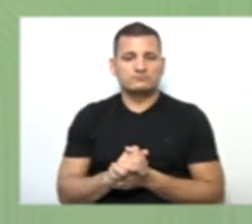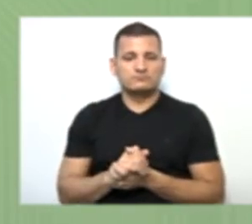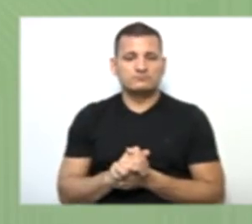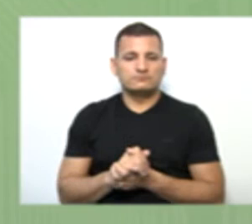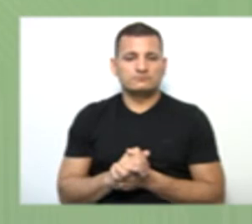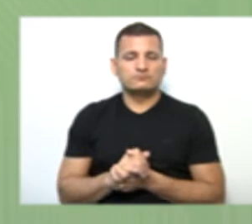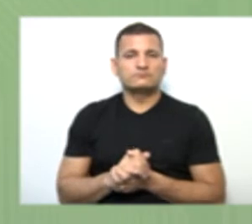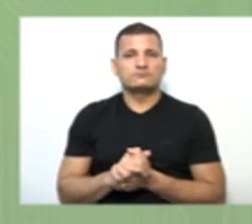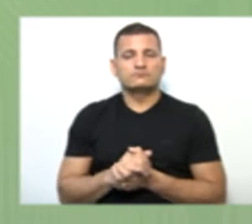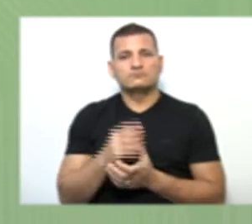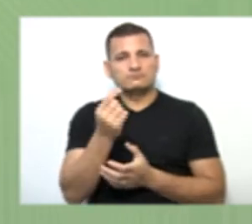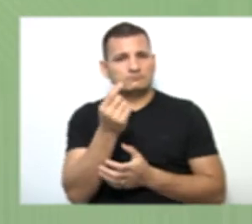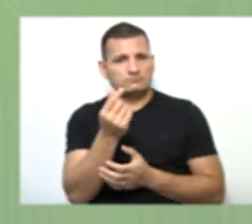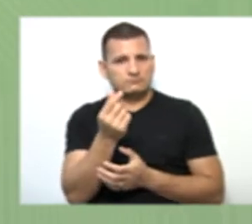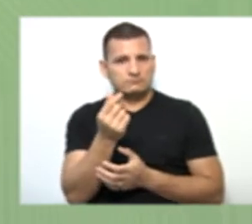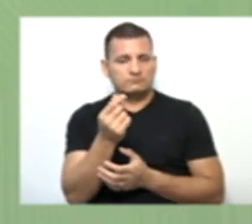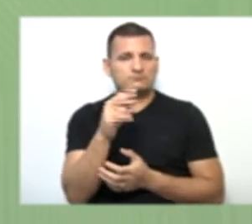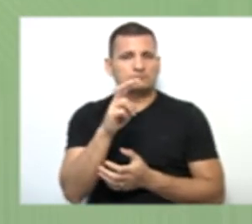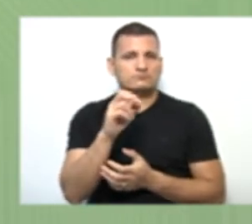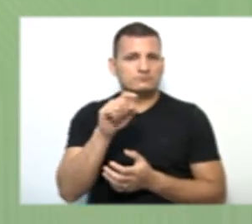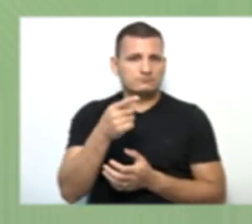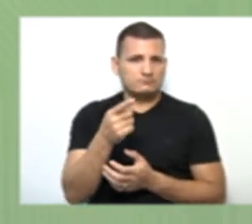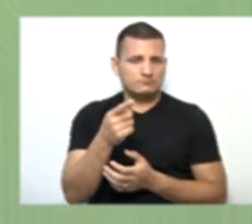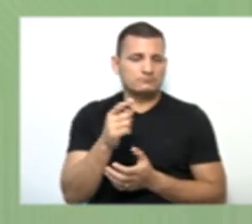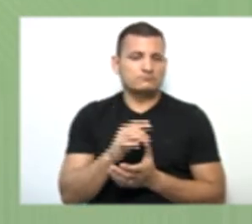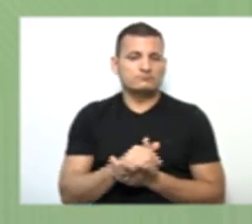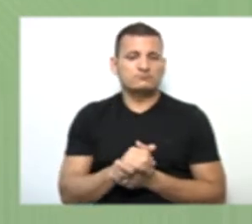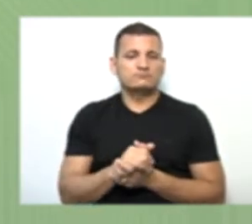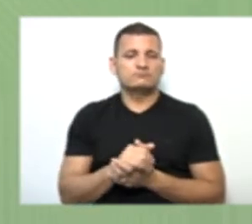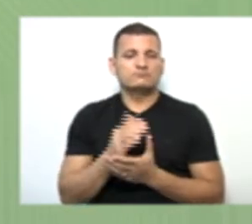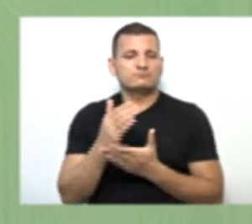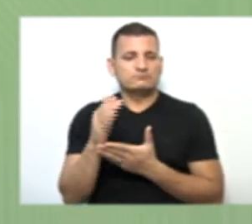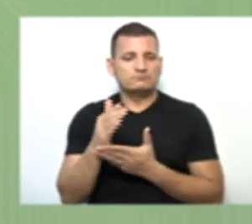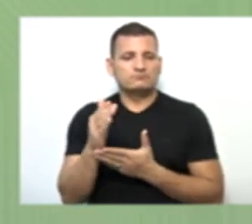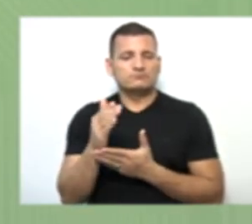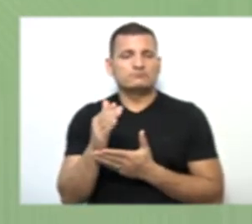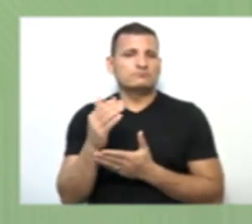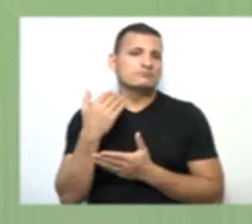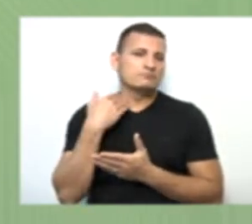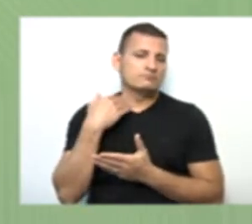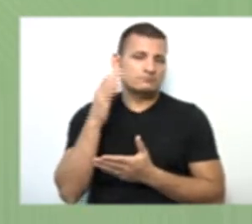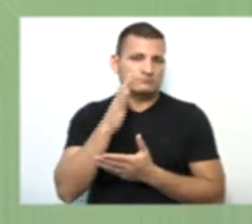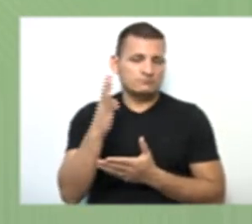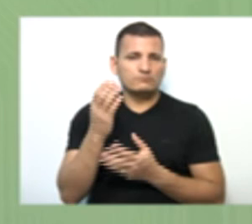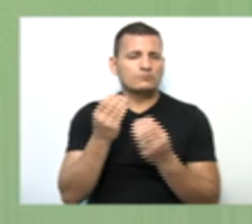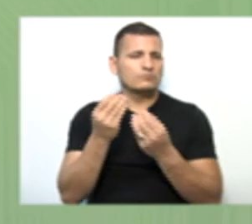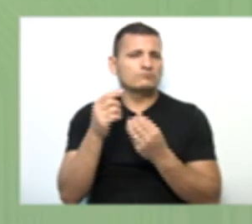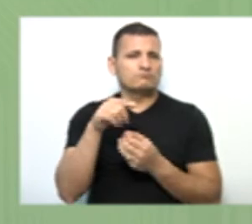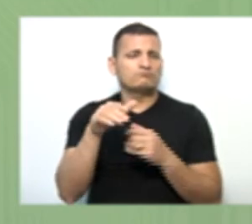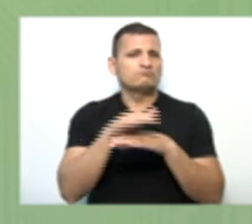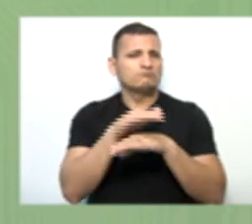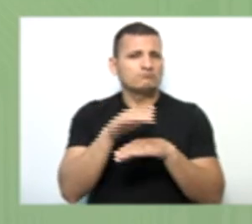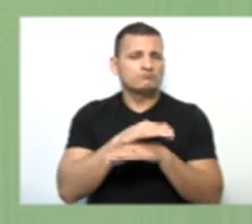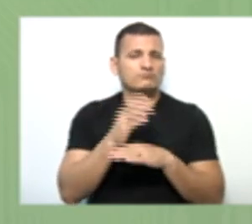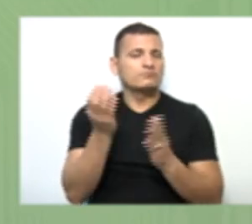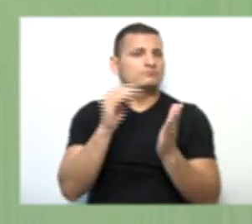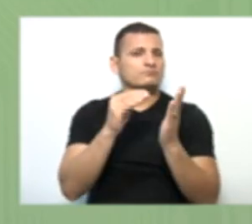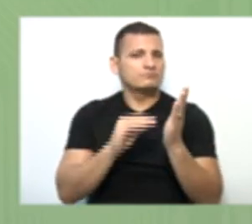50% em dinheiro e o restante em contas bancárias do Brasil. Como será esse lançamento? Vamos